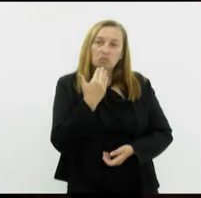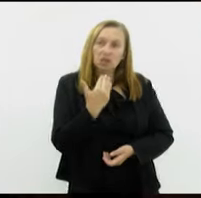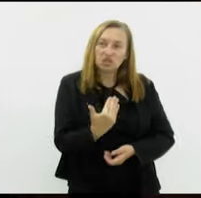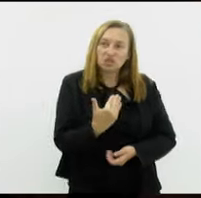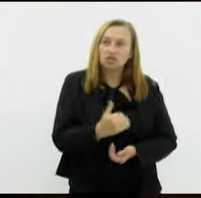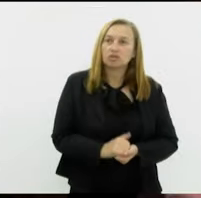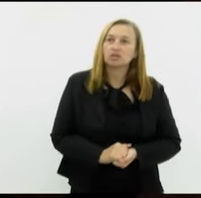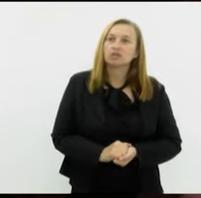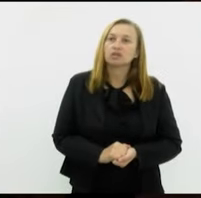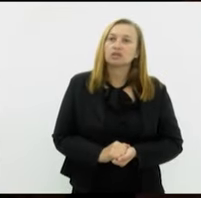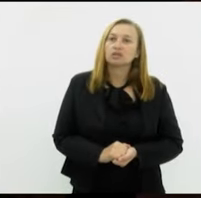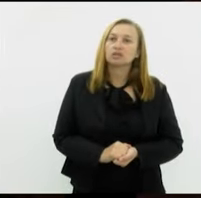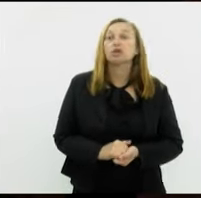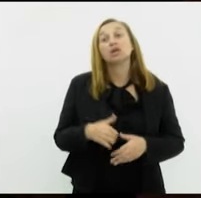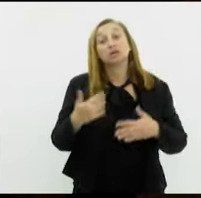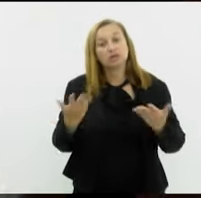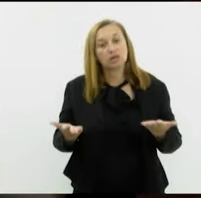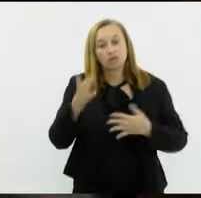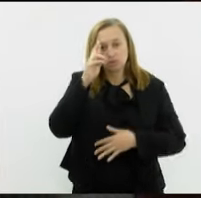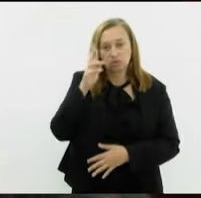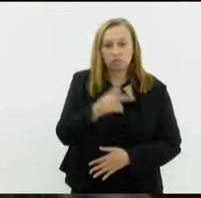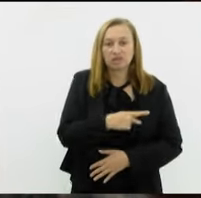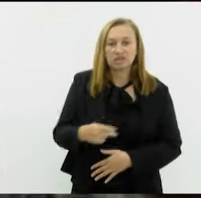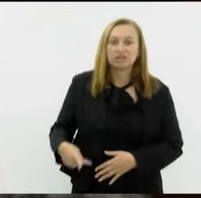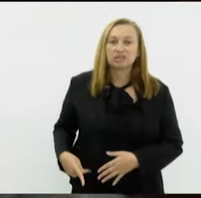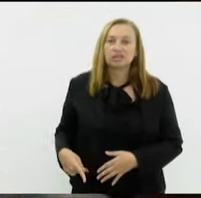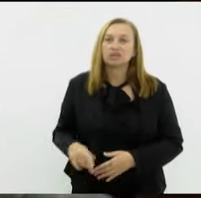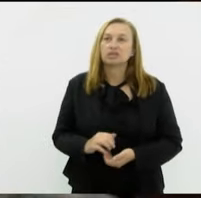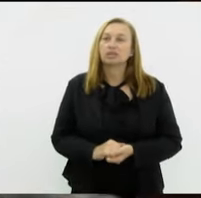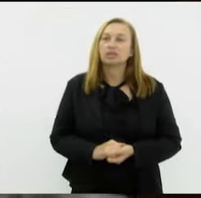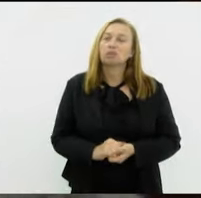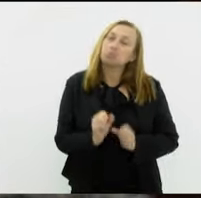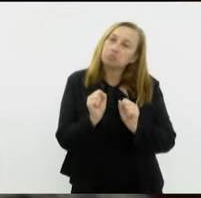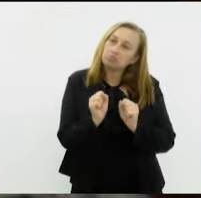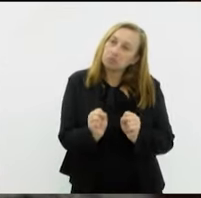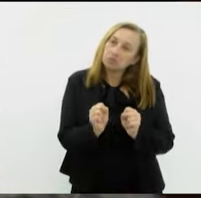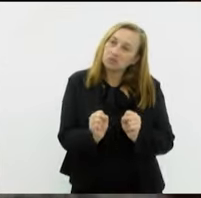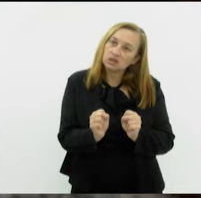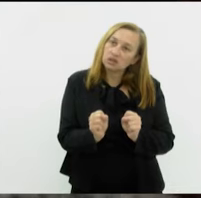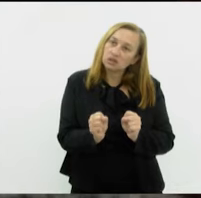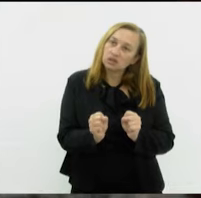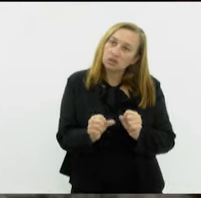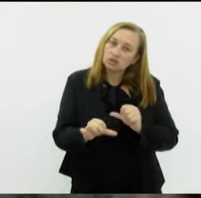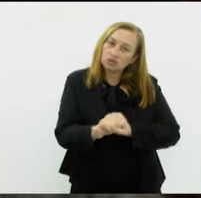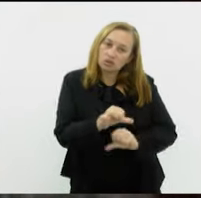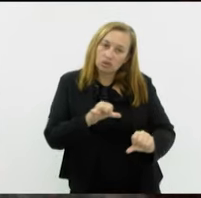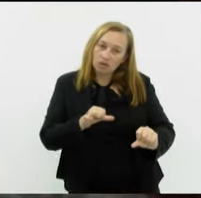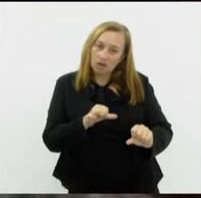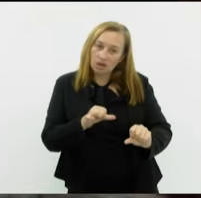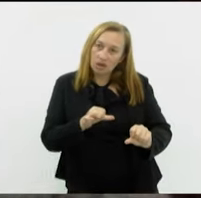Excelência. Então, presidente, se Vossa Excelência puder inverter a pauta para